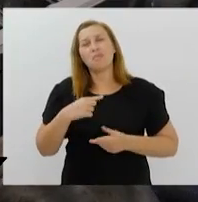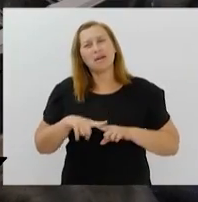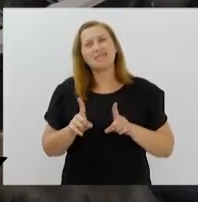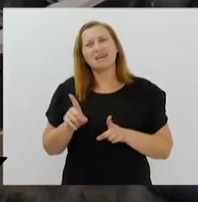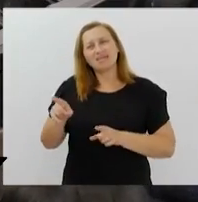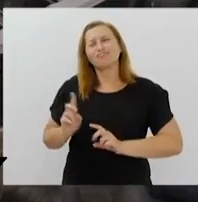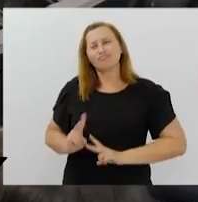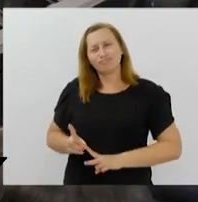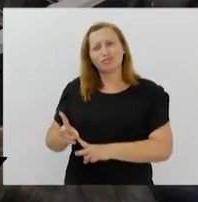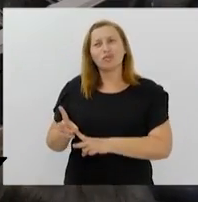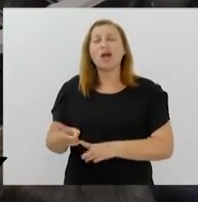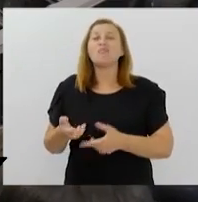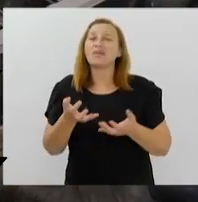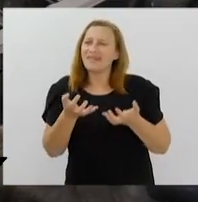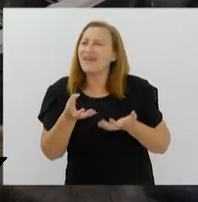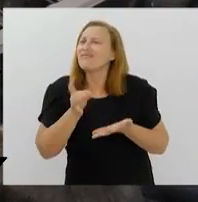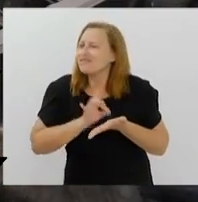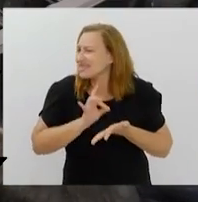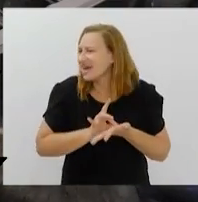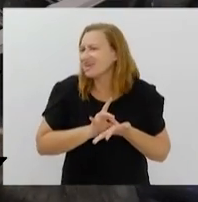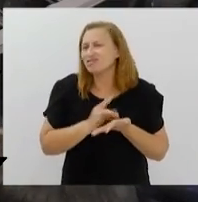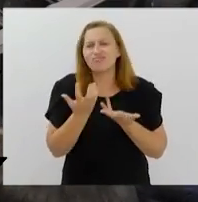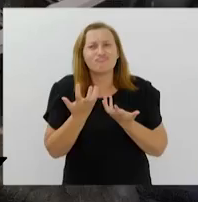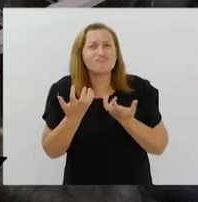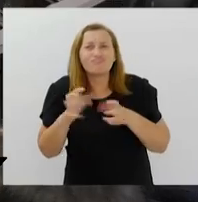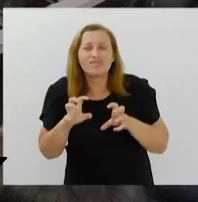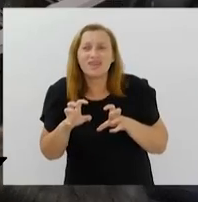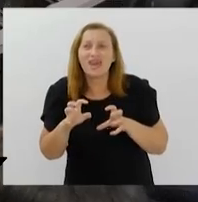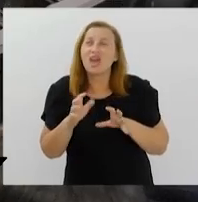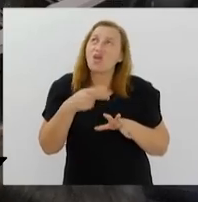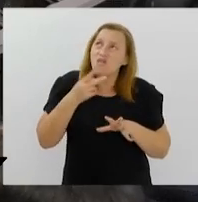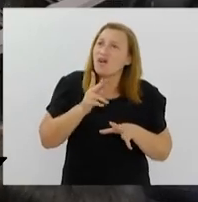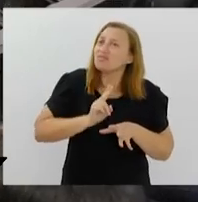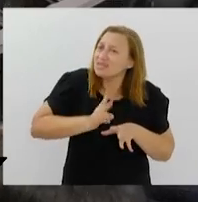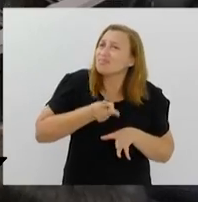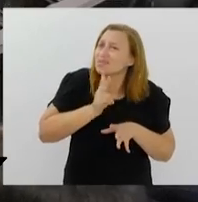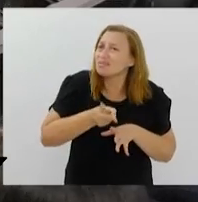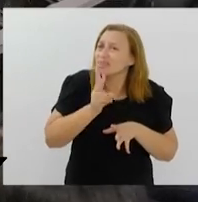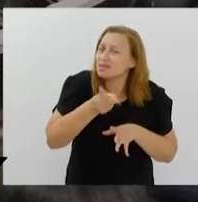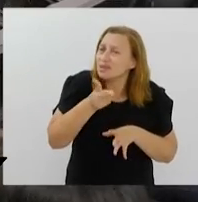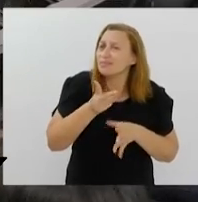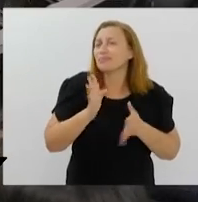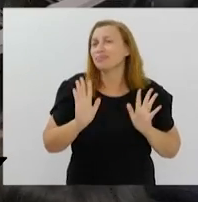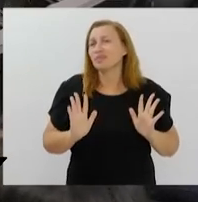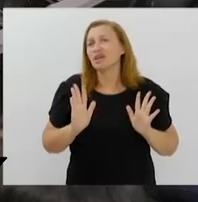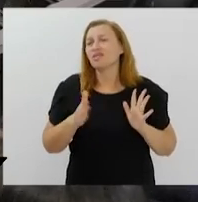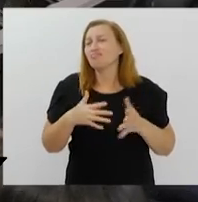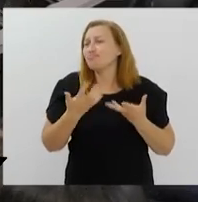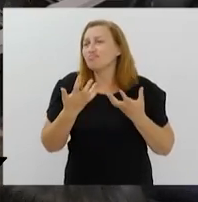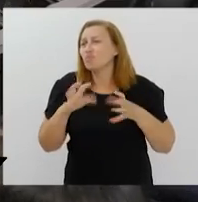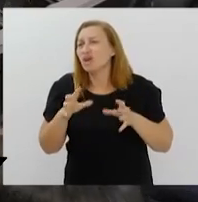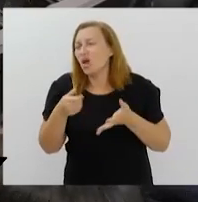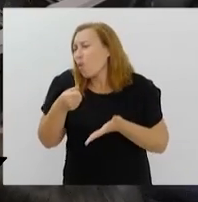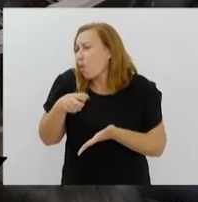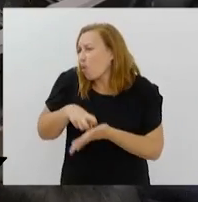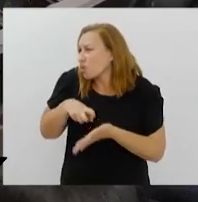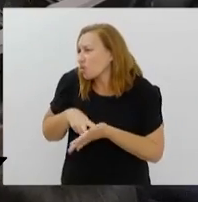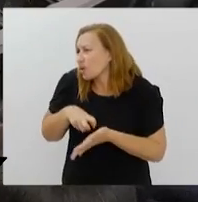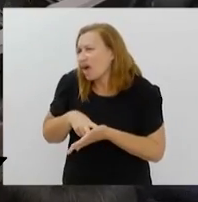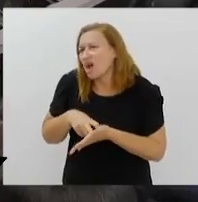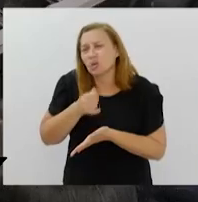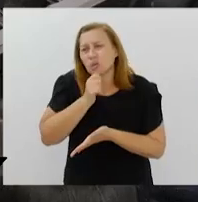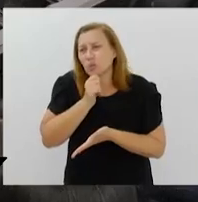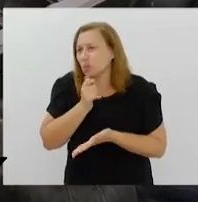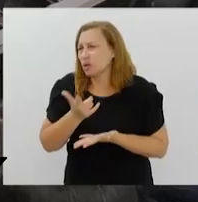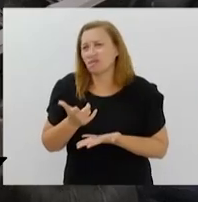vão continuar porque a gente quer verdade a gente não quer eu falo isso todo o tempo a gente não tá querendo punir ninguém não